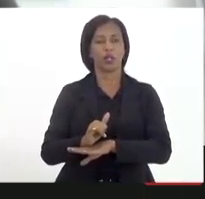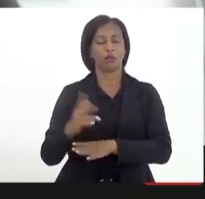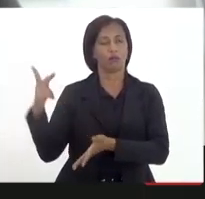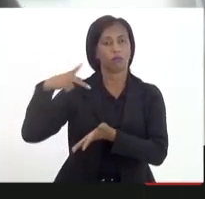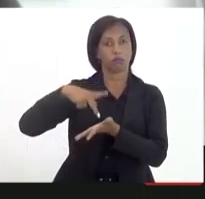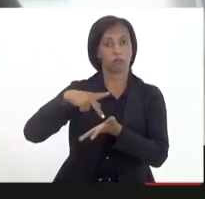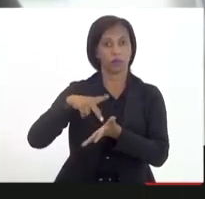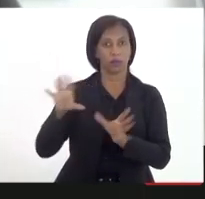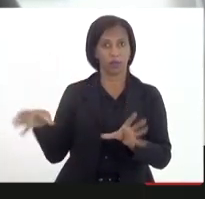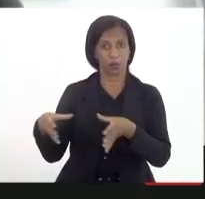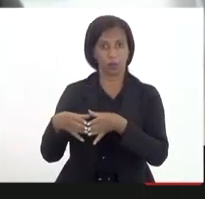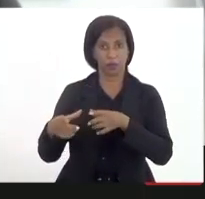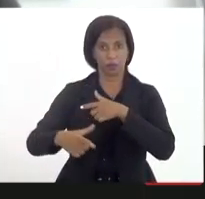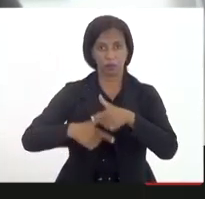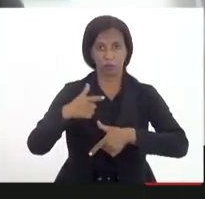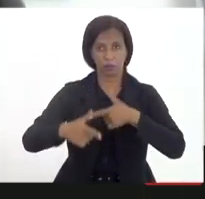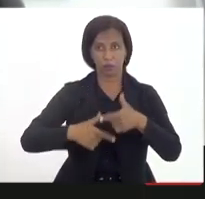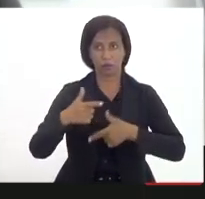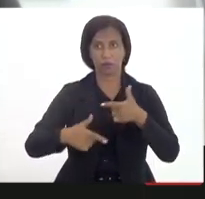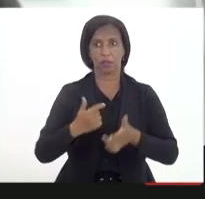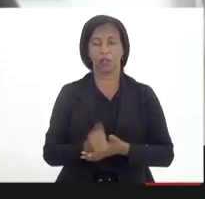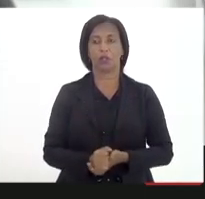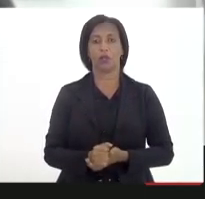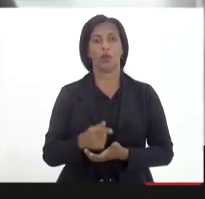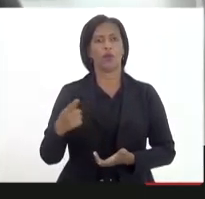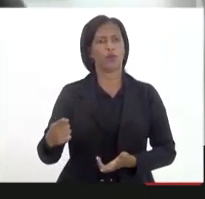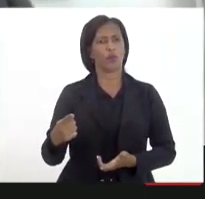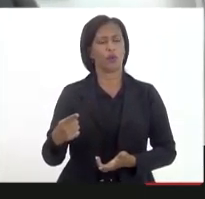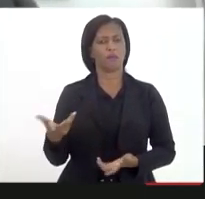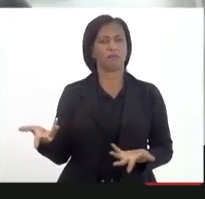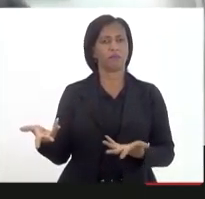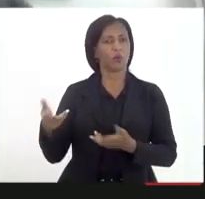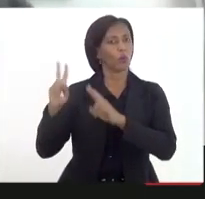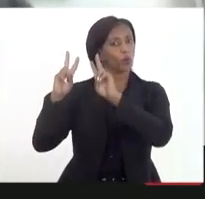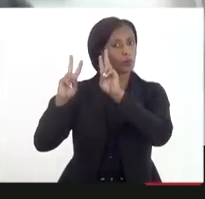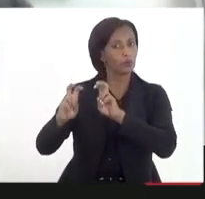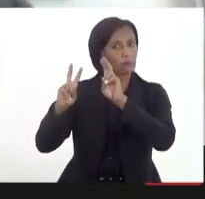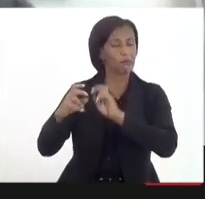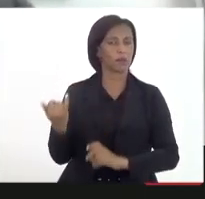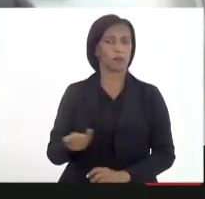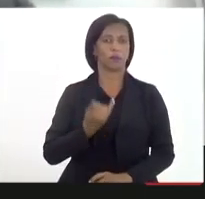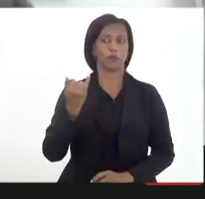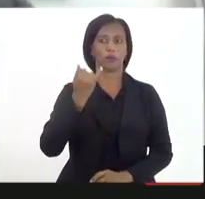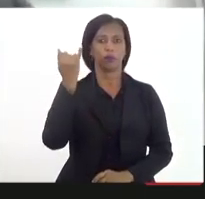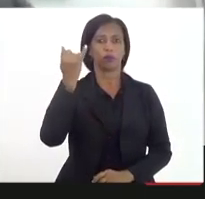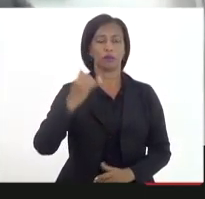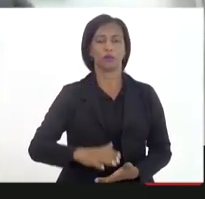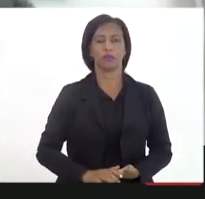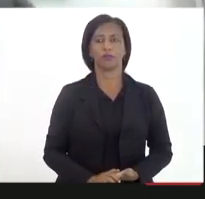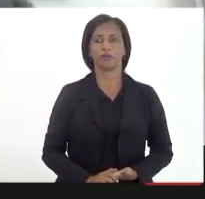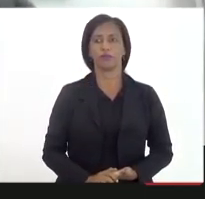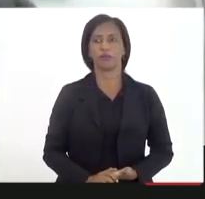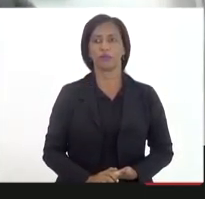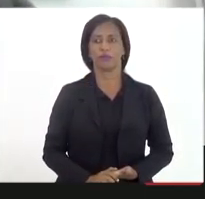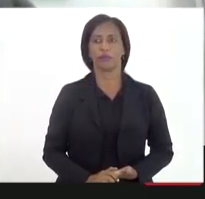composição desse grupo de trabalho foi um grande entusiasta nesse tema e imediatamente